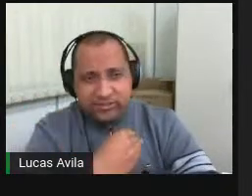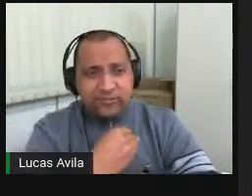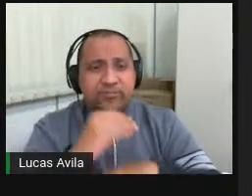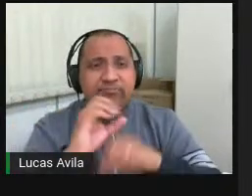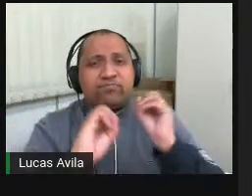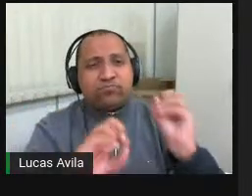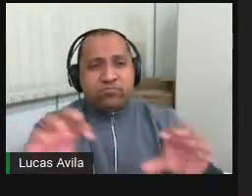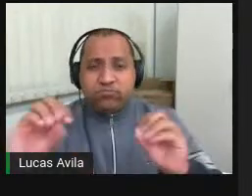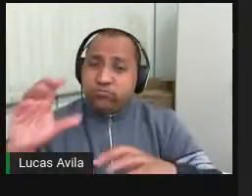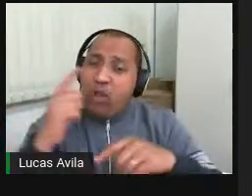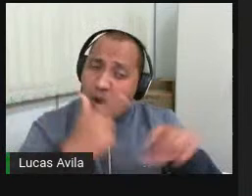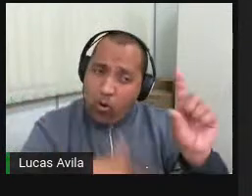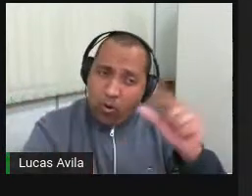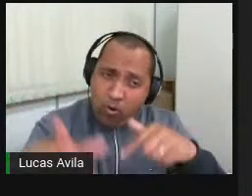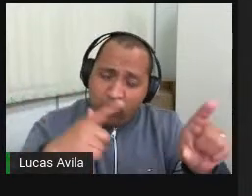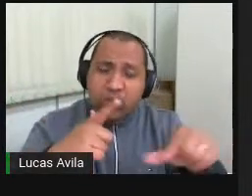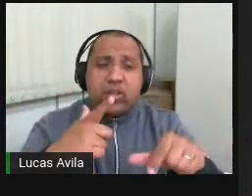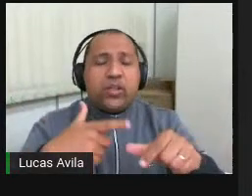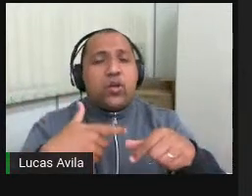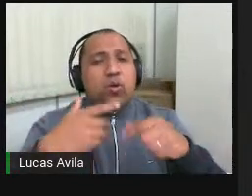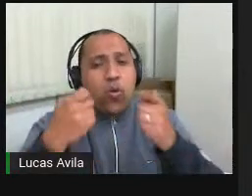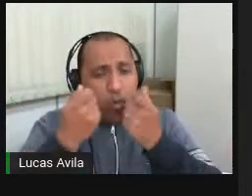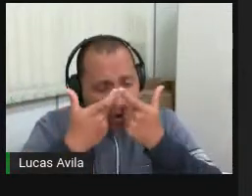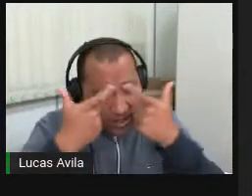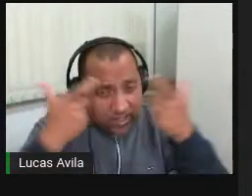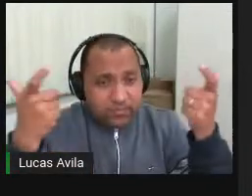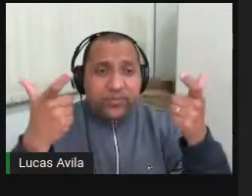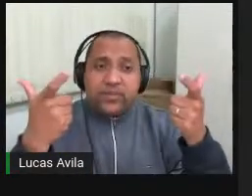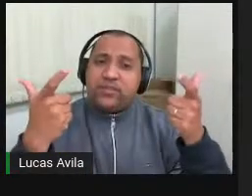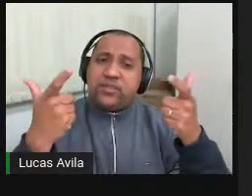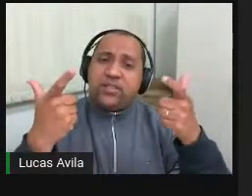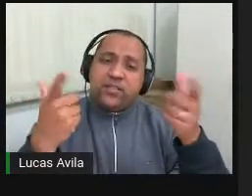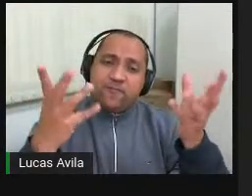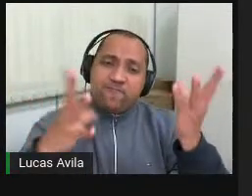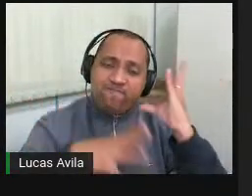outros, compartilhar conhecimentos, internalizar